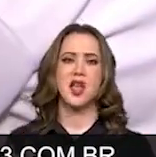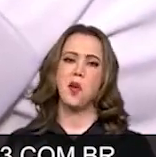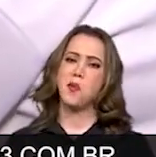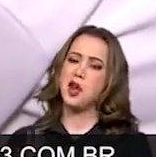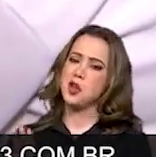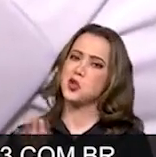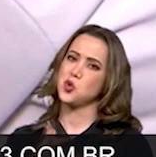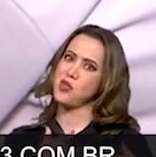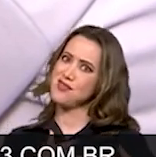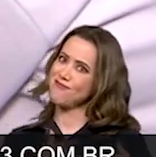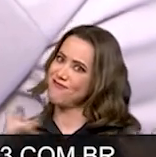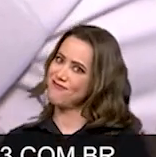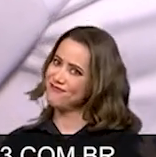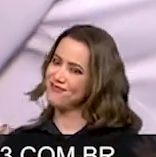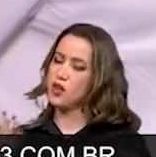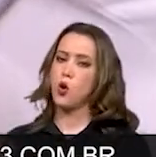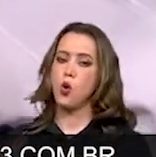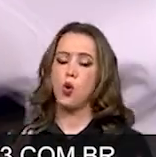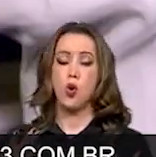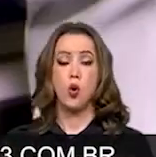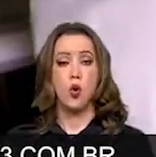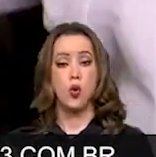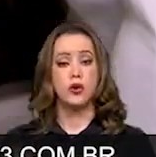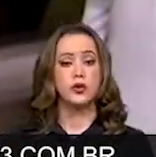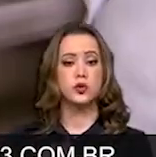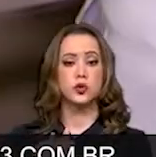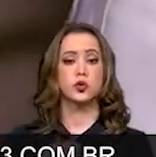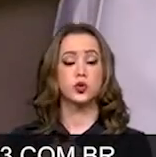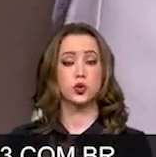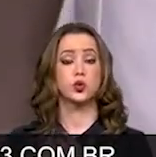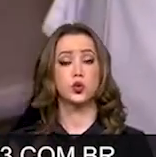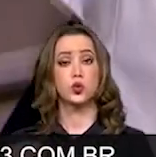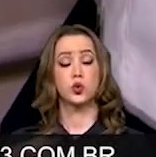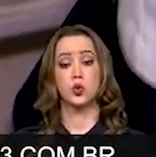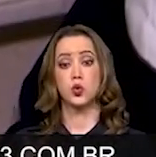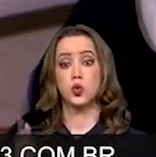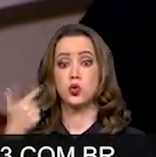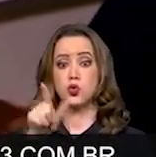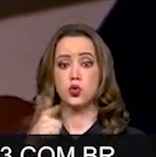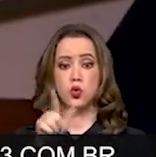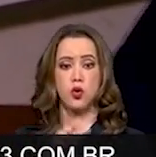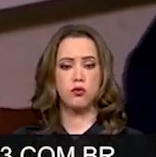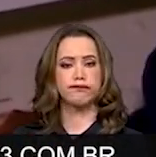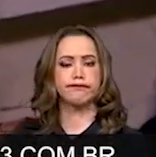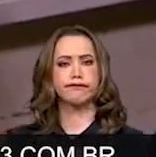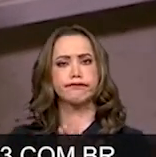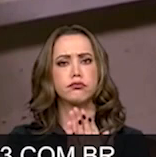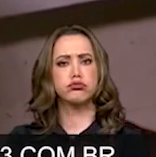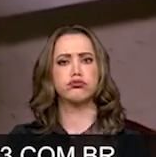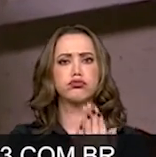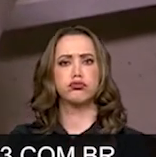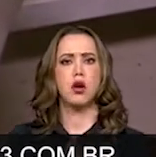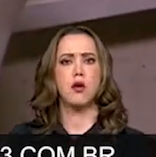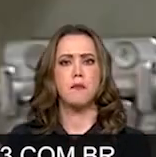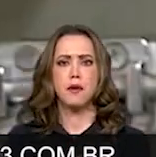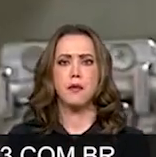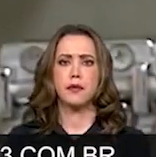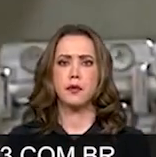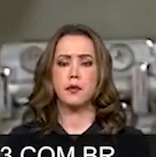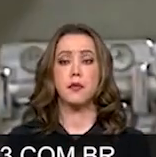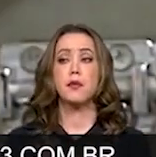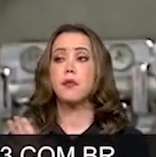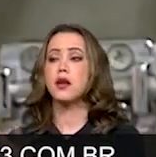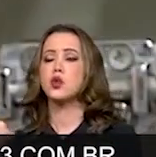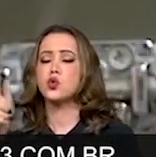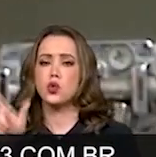solidariedade. Hoje foi trazido pelo tutor à clínica veterinária para doar sangue mais uma vez. Uma atitude importante para salvar outros